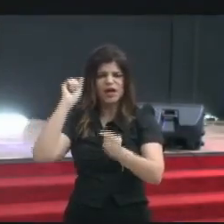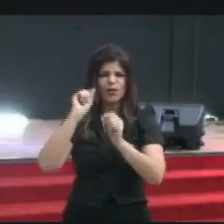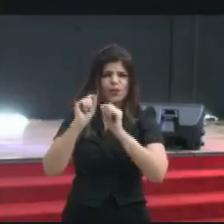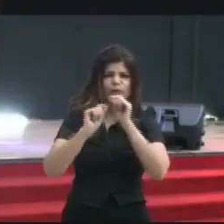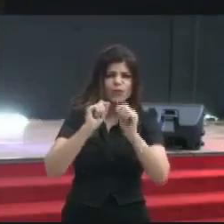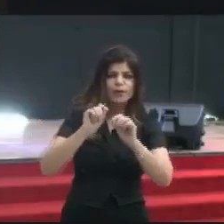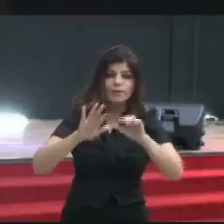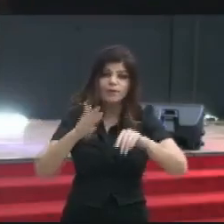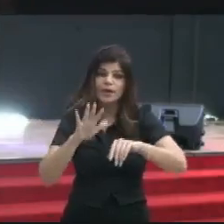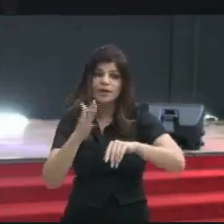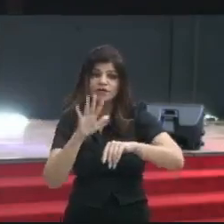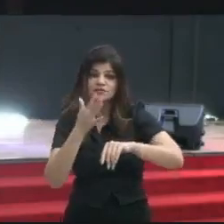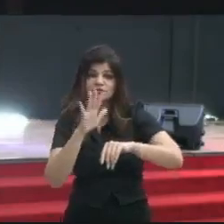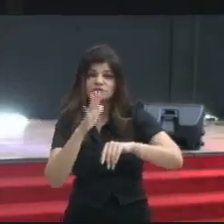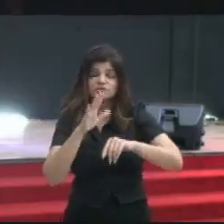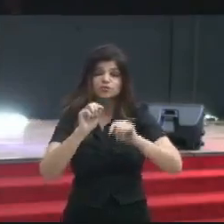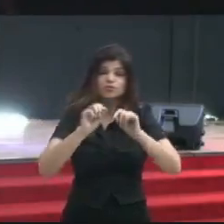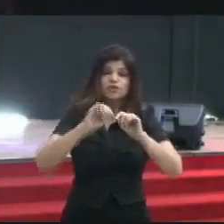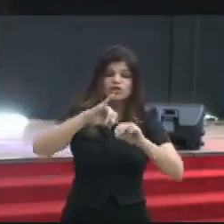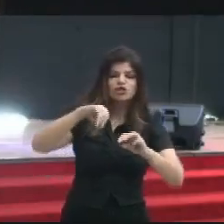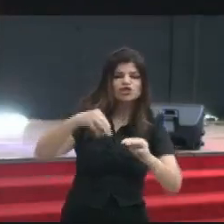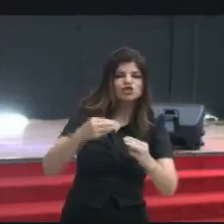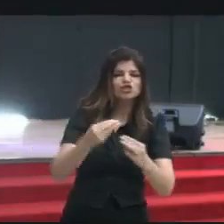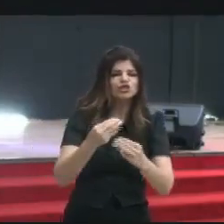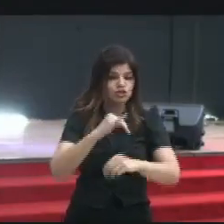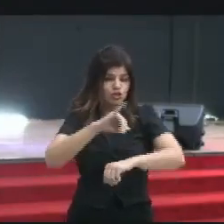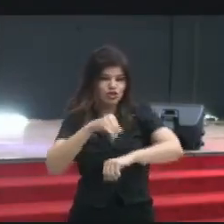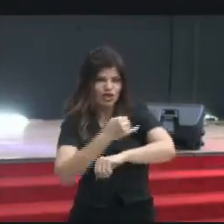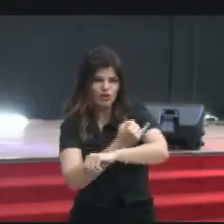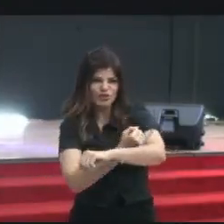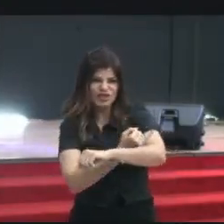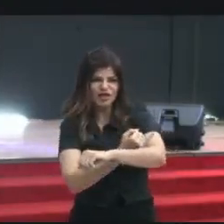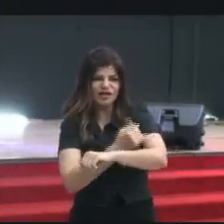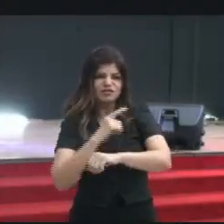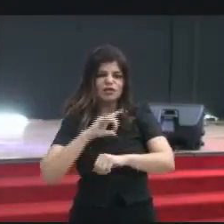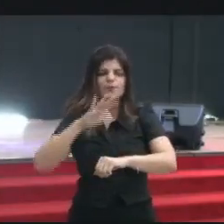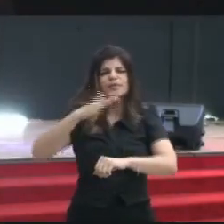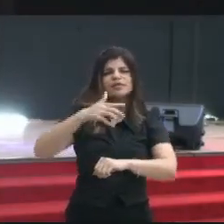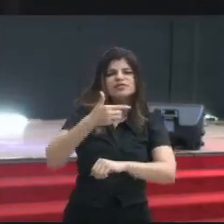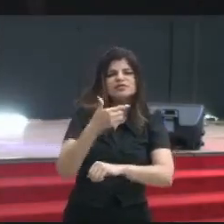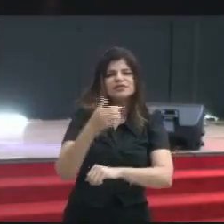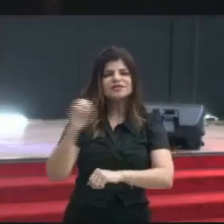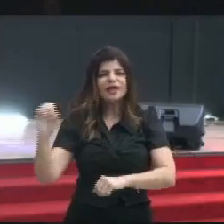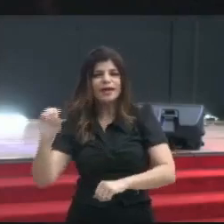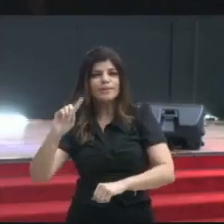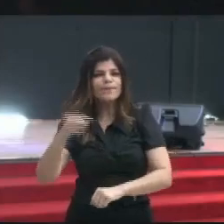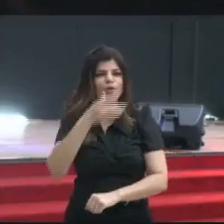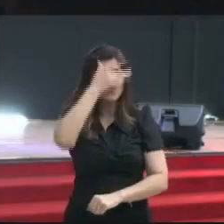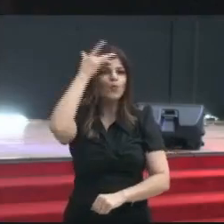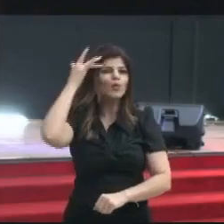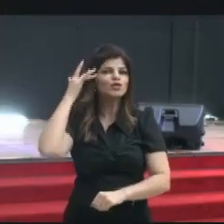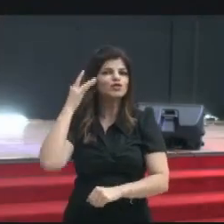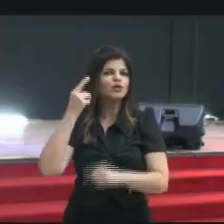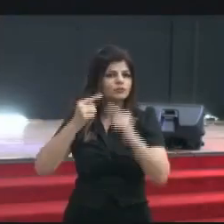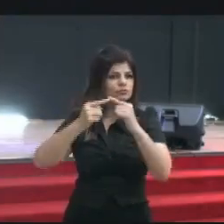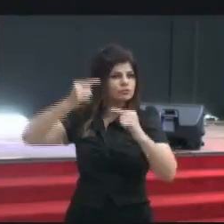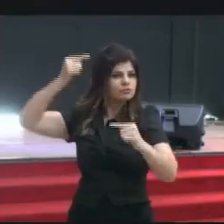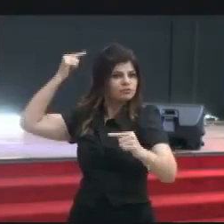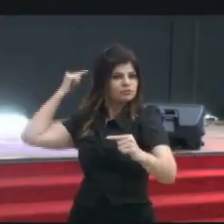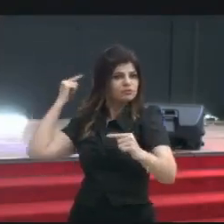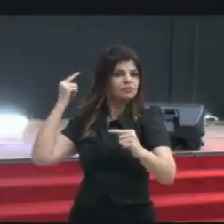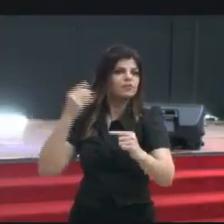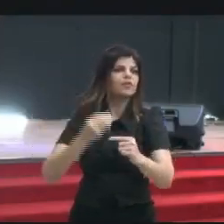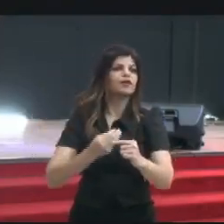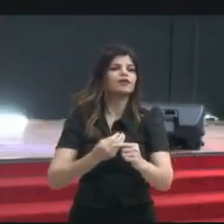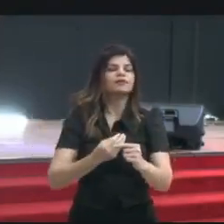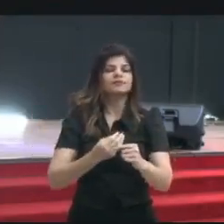calculam, mais ou menos, que Jerusalém tinha 100 mil habitantes nos dias de Jesus. E